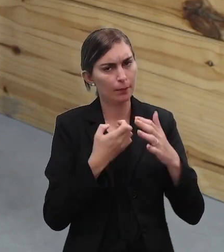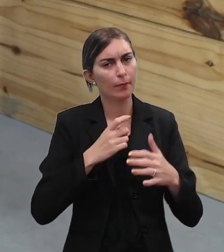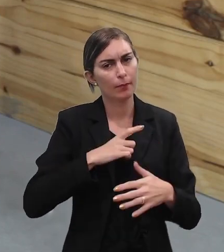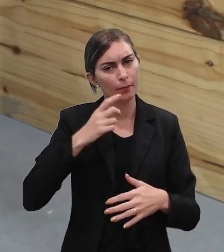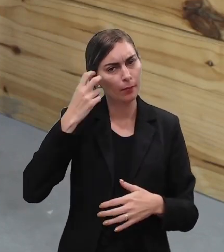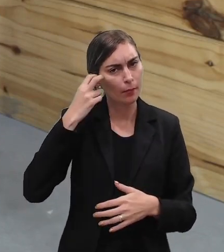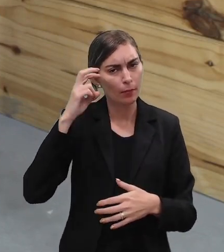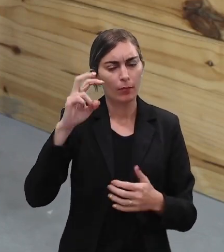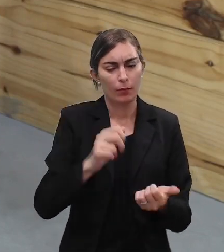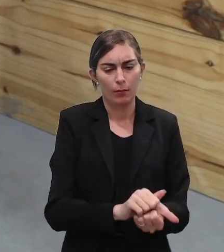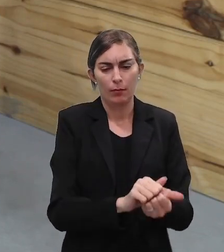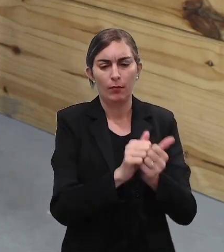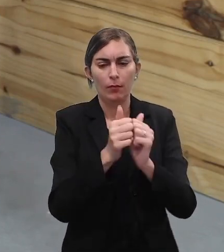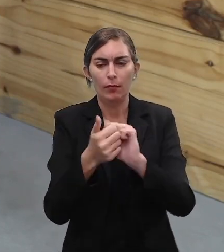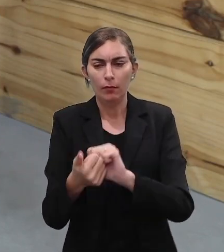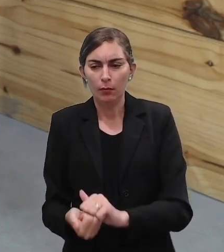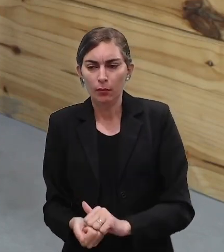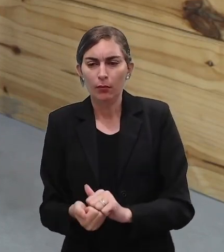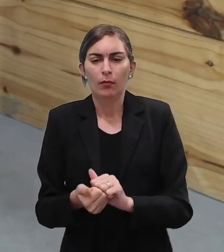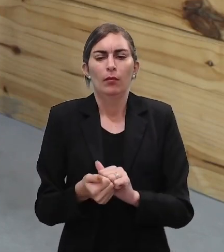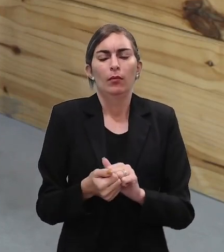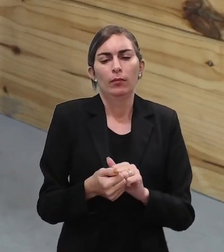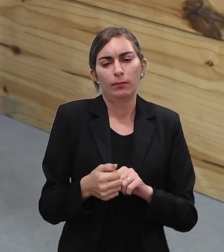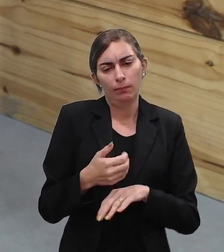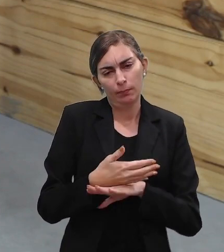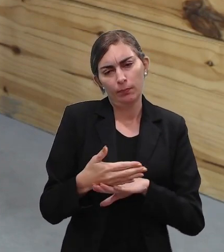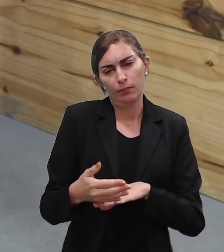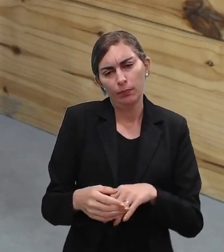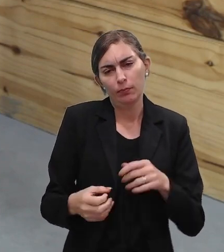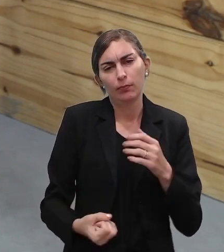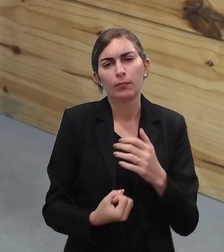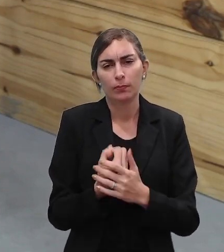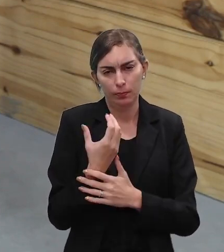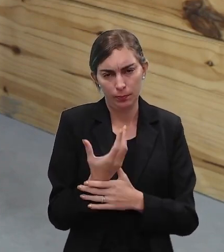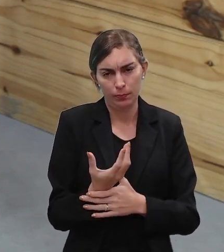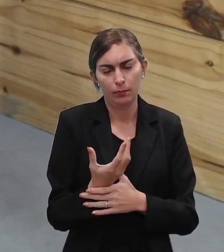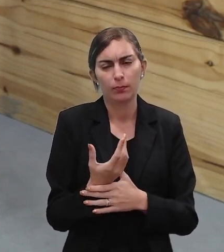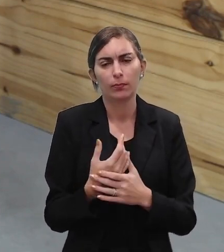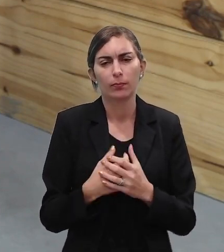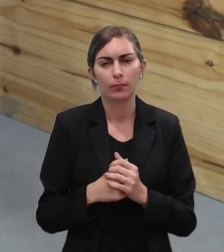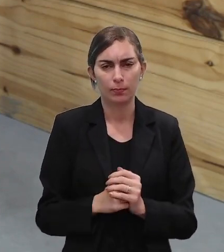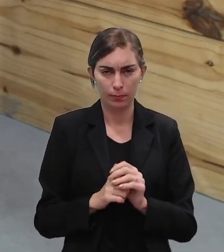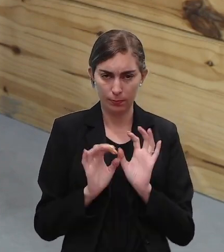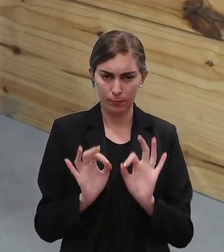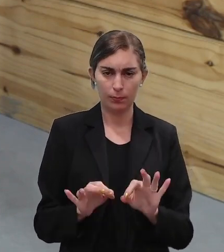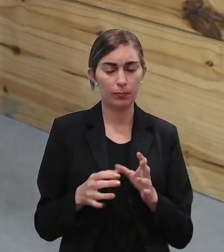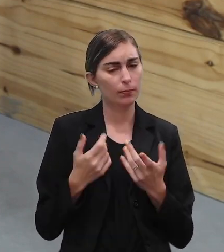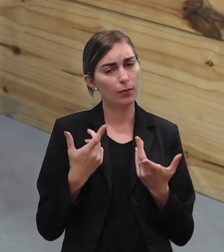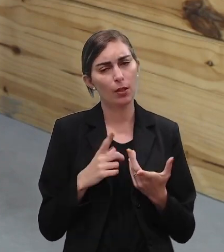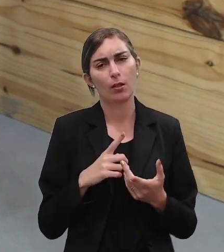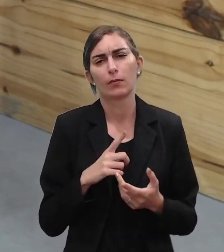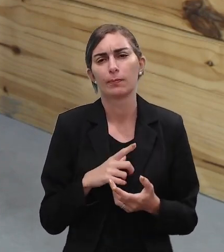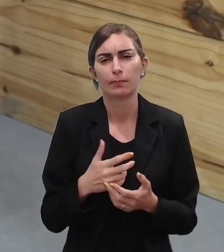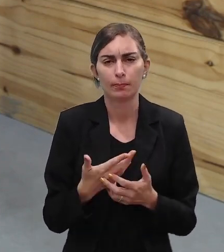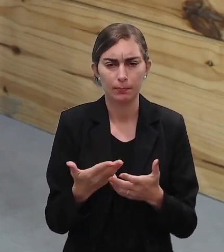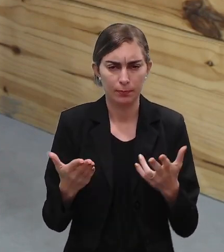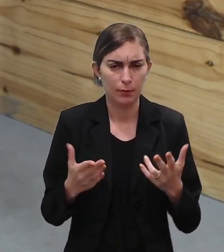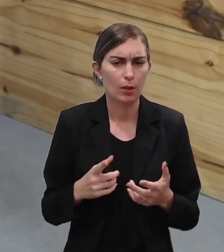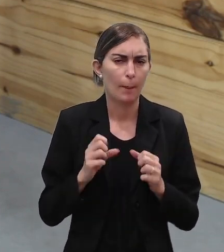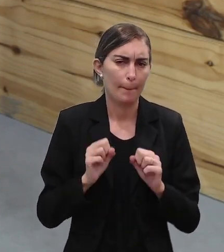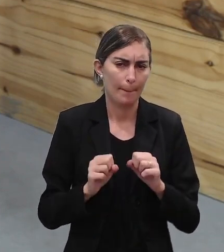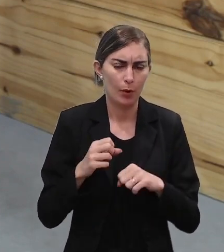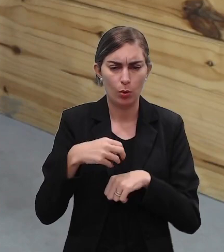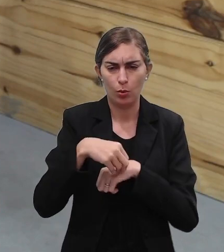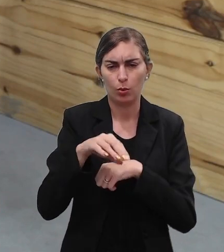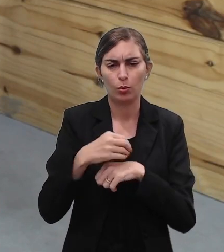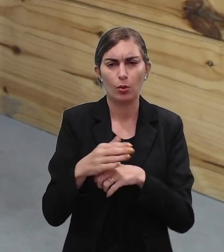cultura ela é adaptada ao formato que foi criada essa empresa, correto? Então, de certa forma, você pode trazer